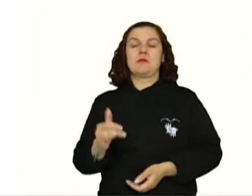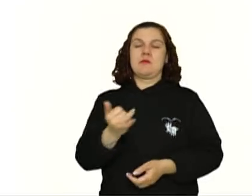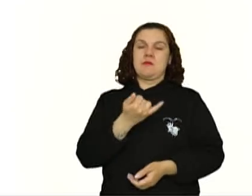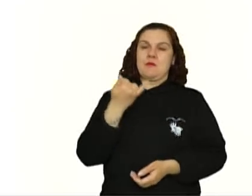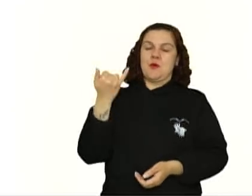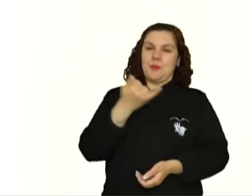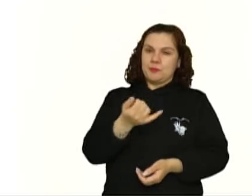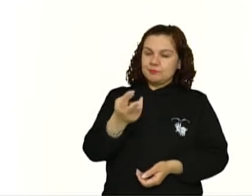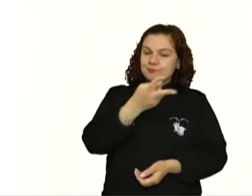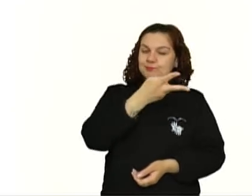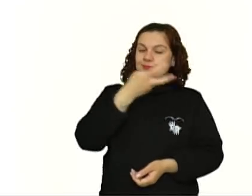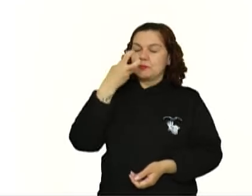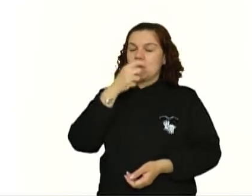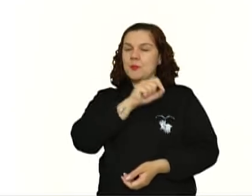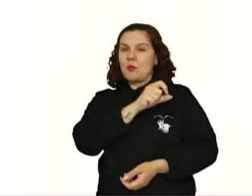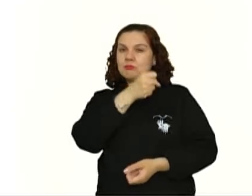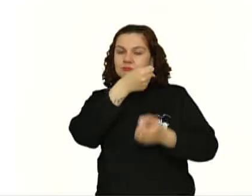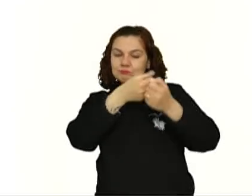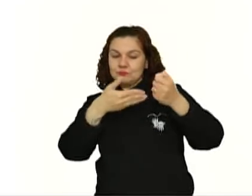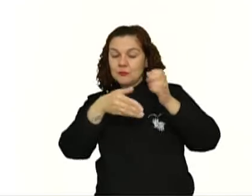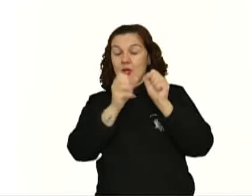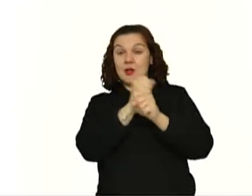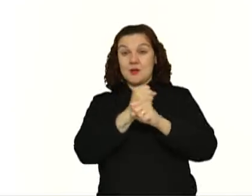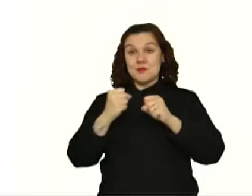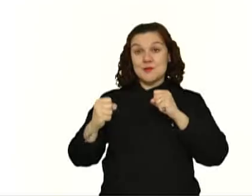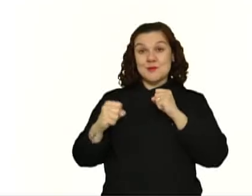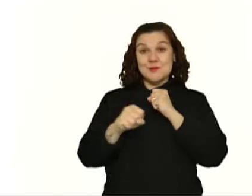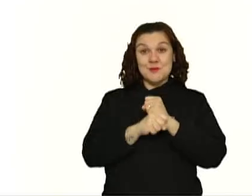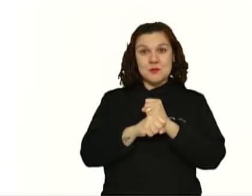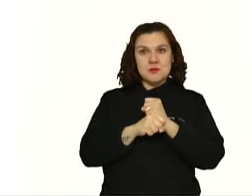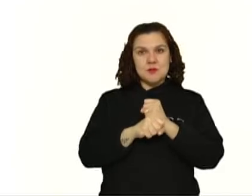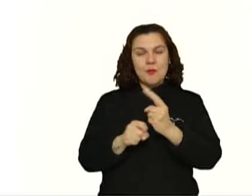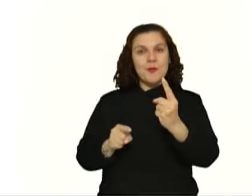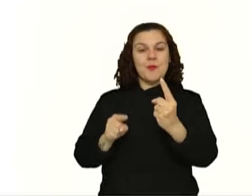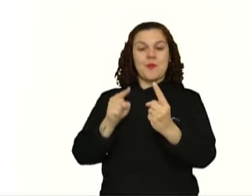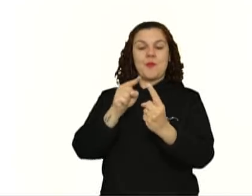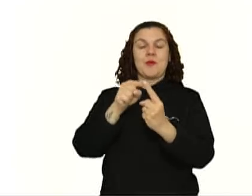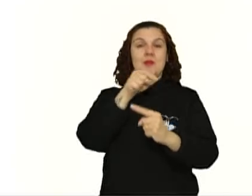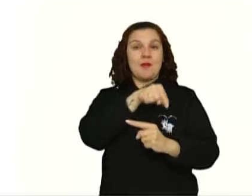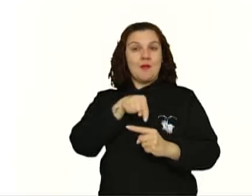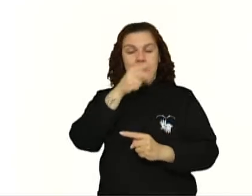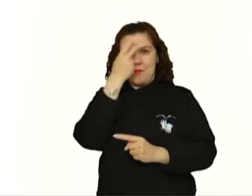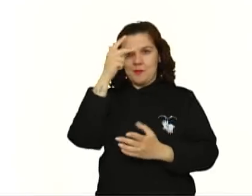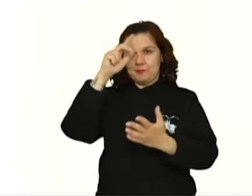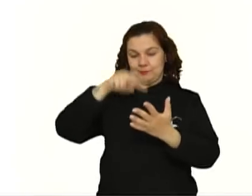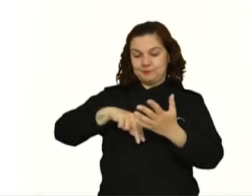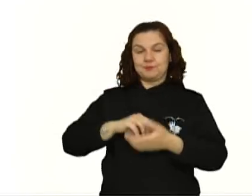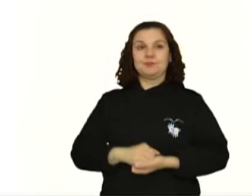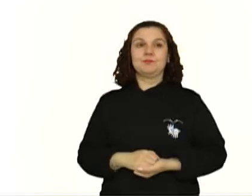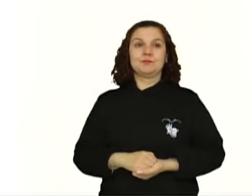relevante observar as condições sociais e ideológicas desse leitor.